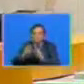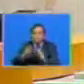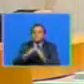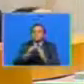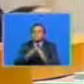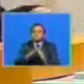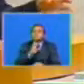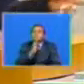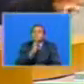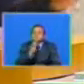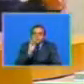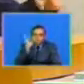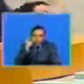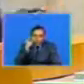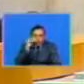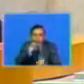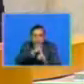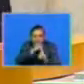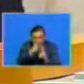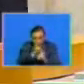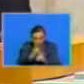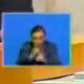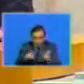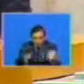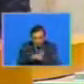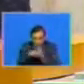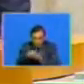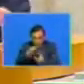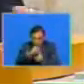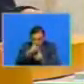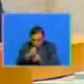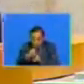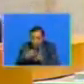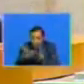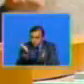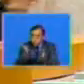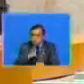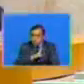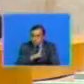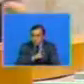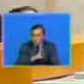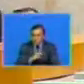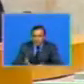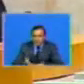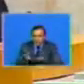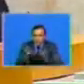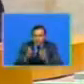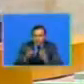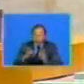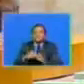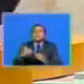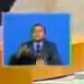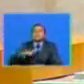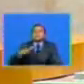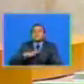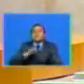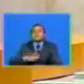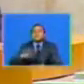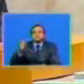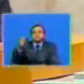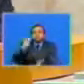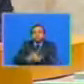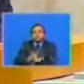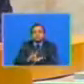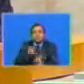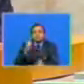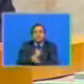social. Já que a função social da propriedade já existe, os incentivos urbanísticos para que se